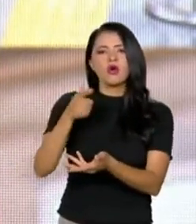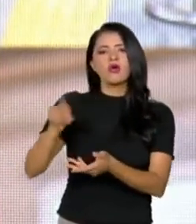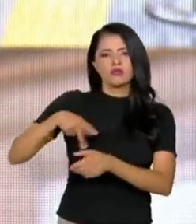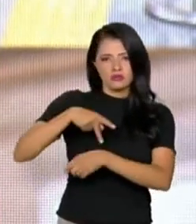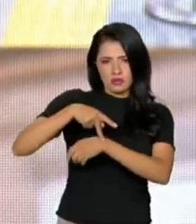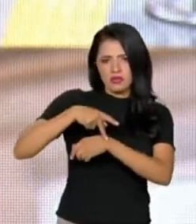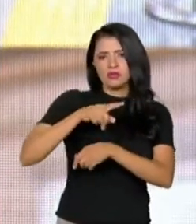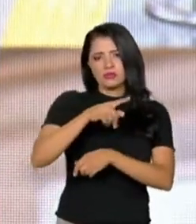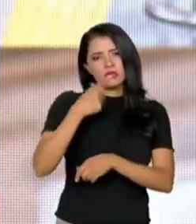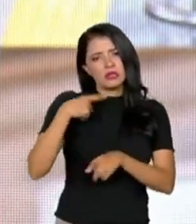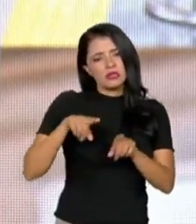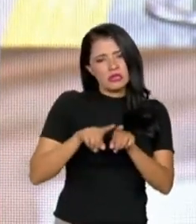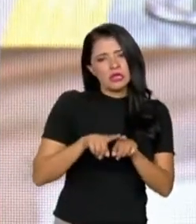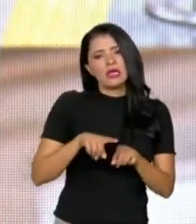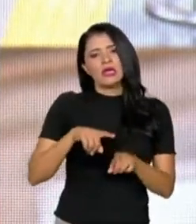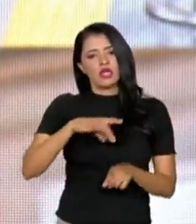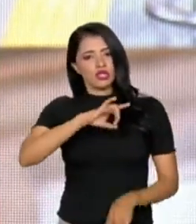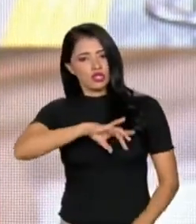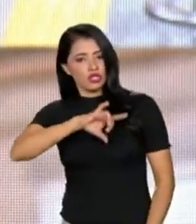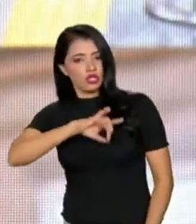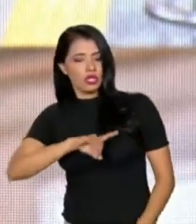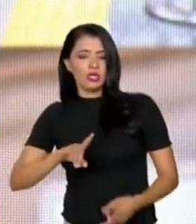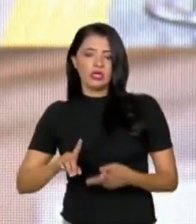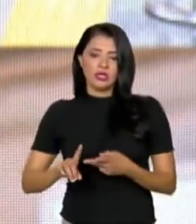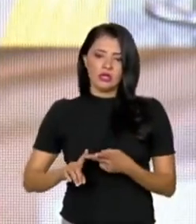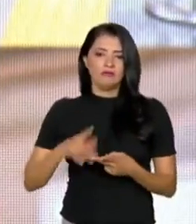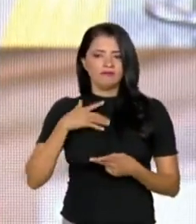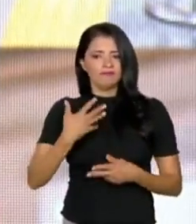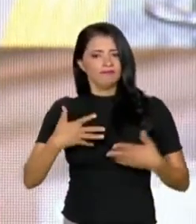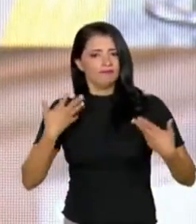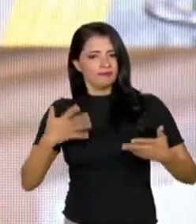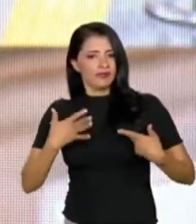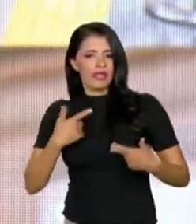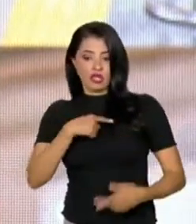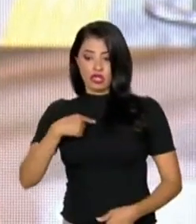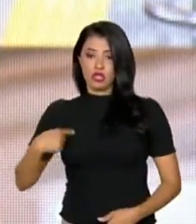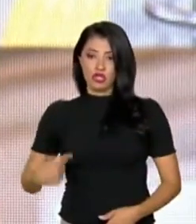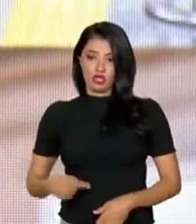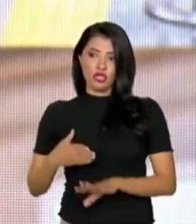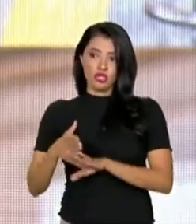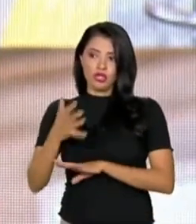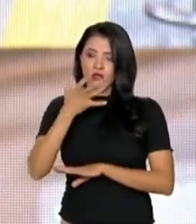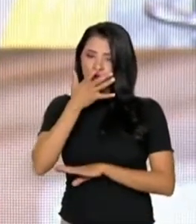países. Inclusive, tive a alegria de acompanhar na China.